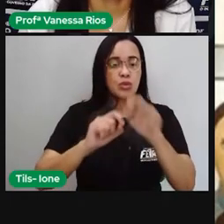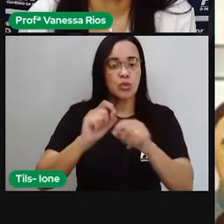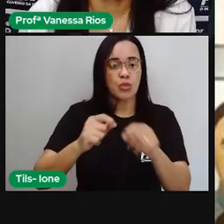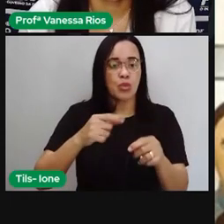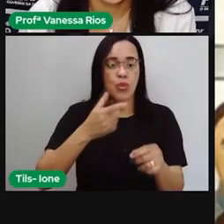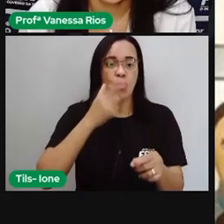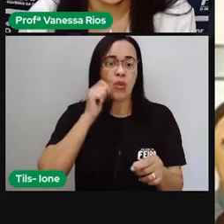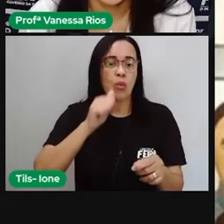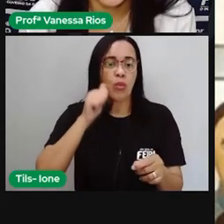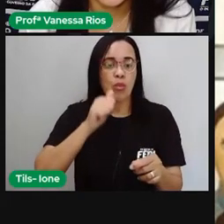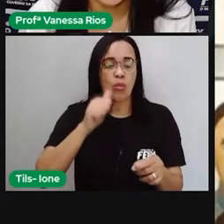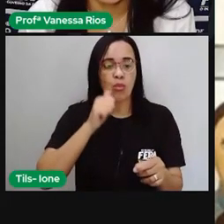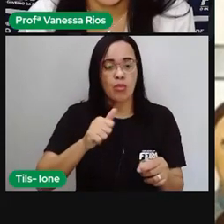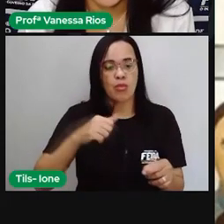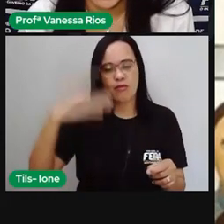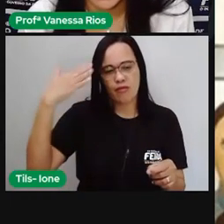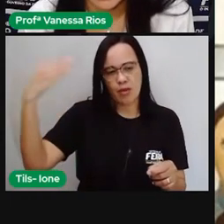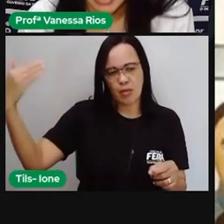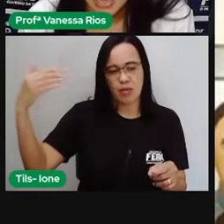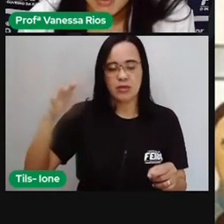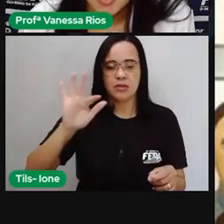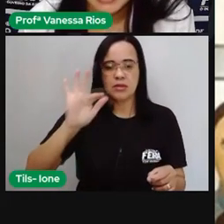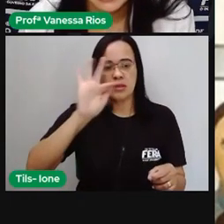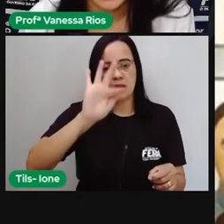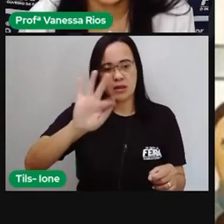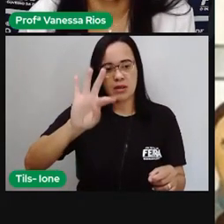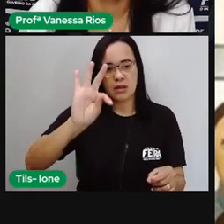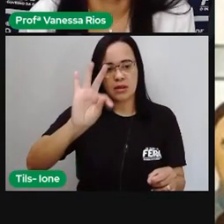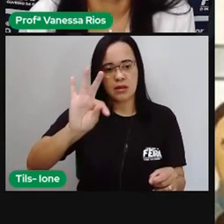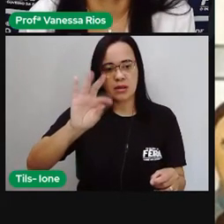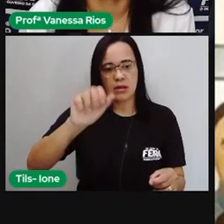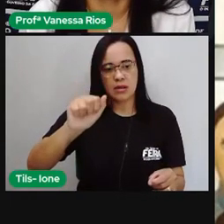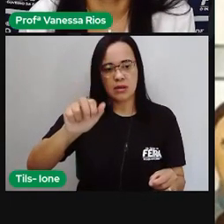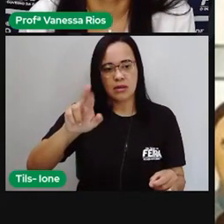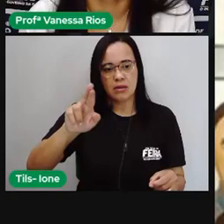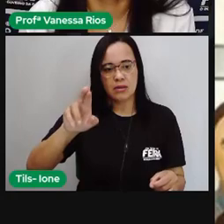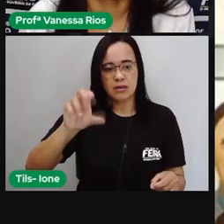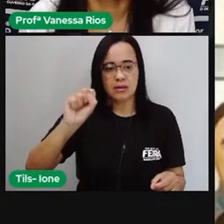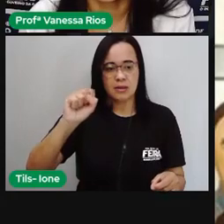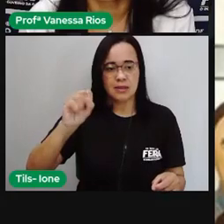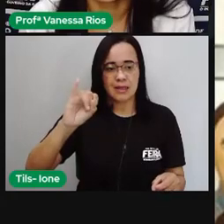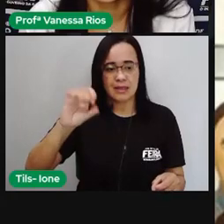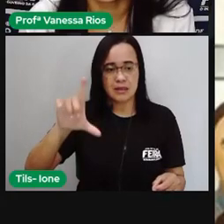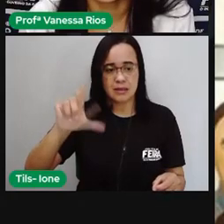chama Operários, né? Essa tela aí foi pintada por Tarsila de Amaral em